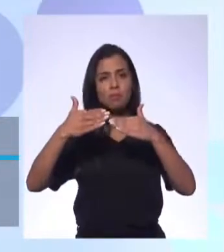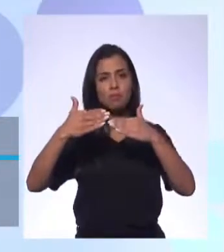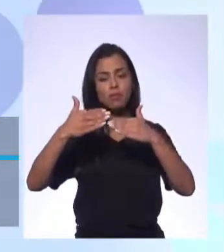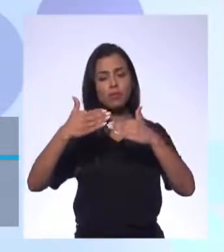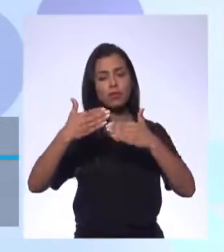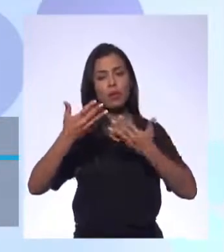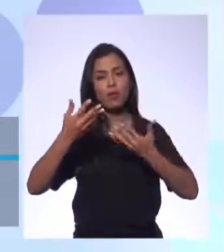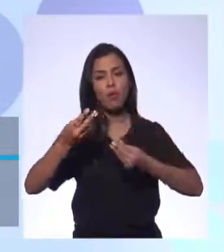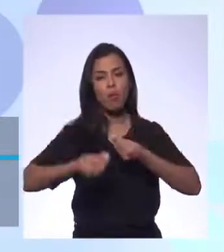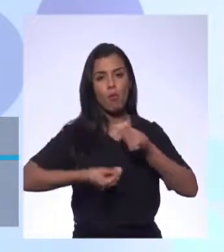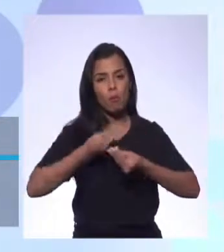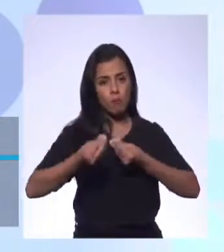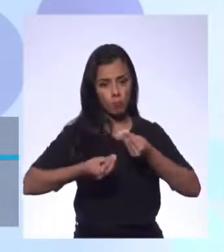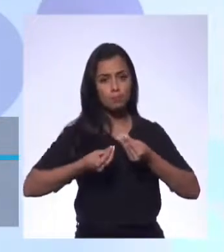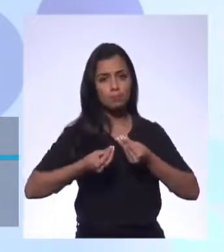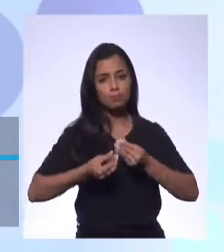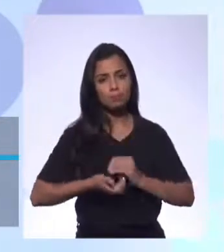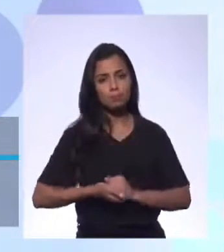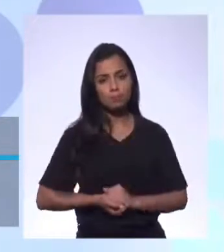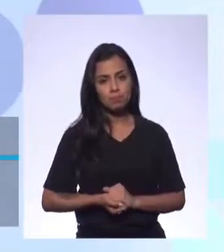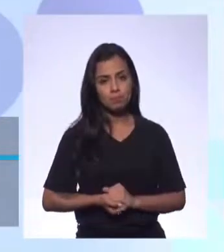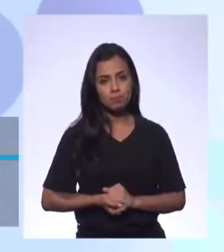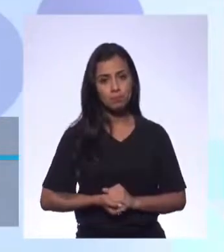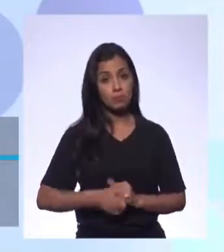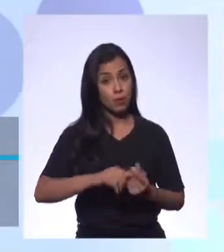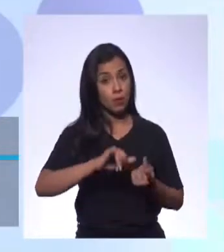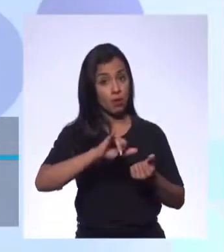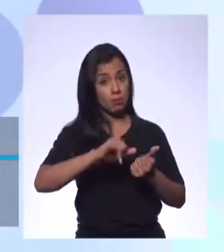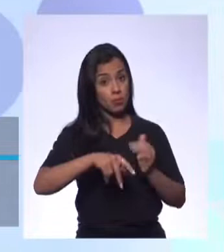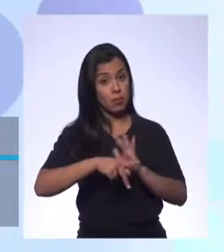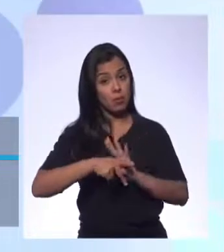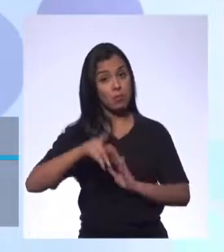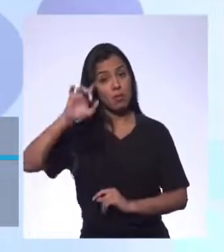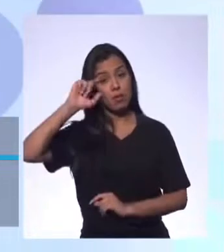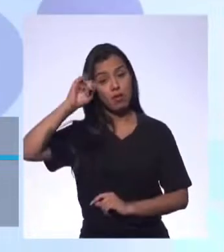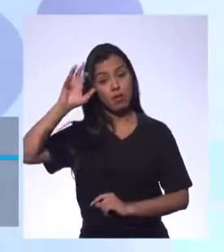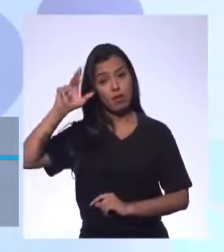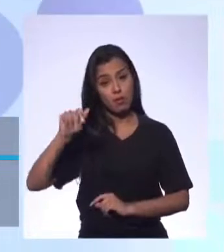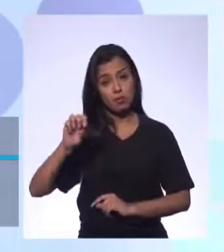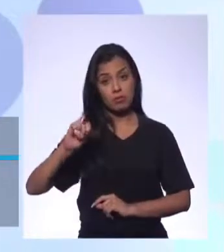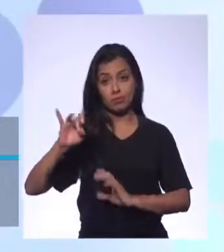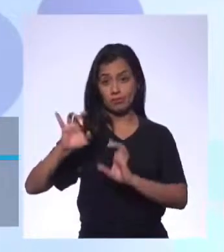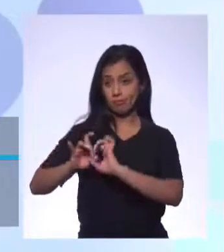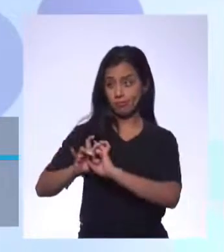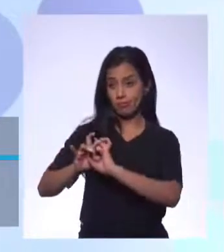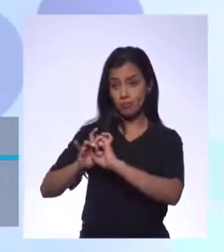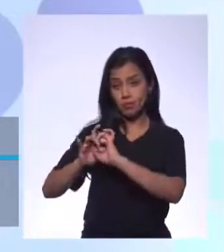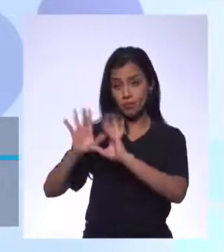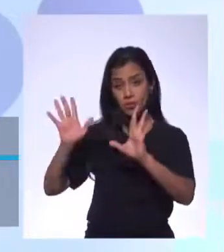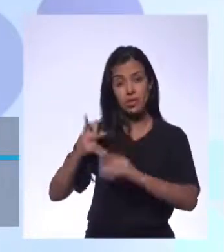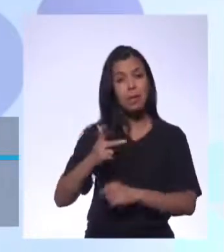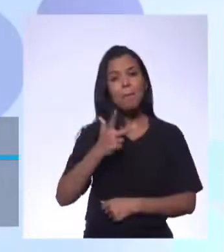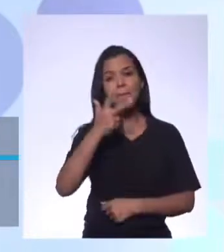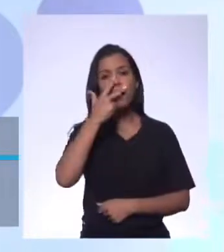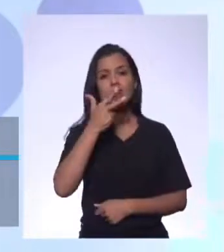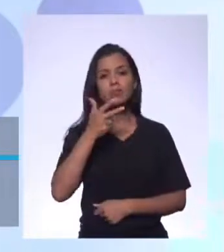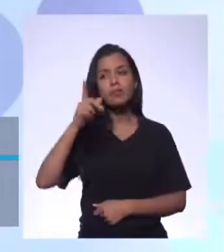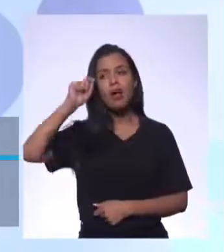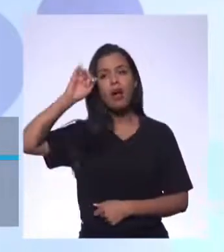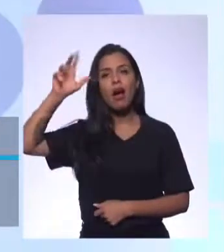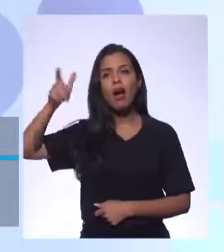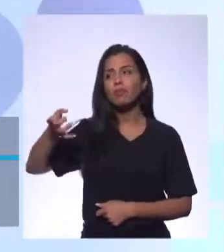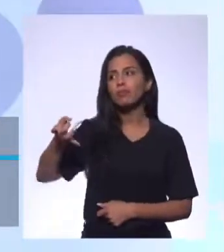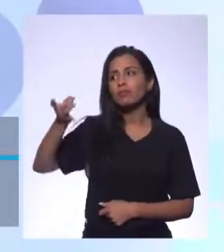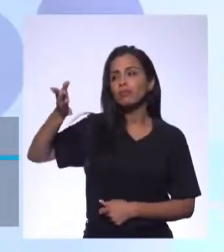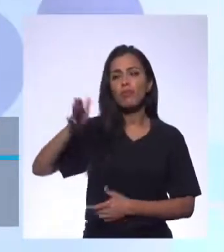próprio desenvolvimento ali, pelo próprio capitalismo que ela promoveria, né, de uma forma autônoma. É como se falasse assim, não sobrou nada para o